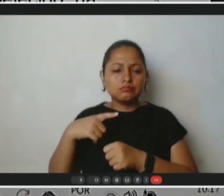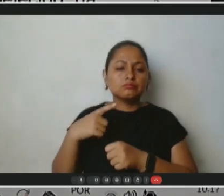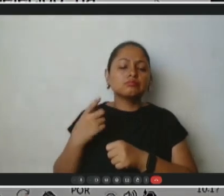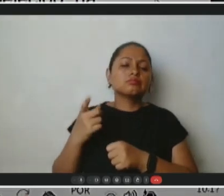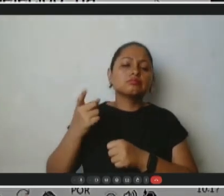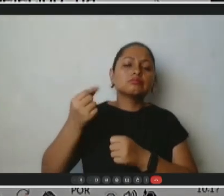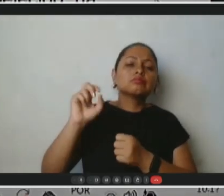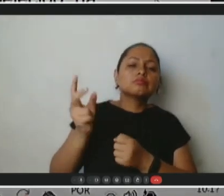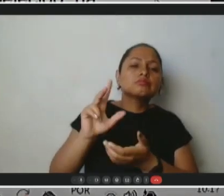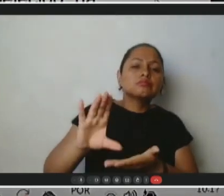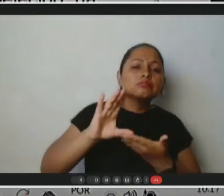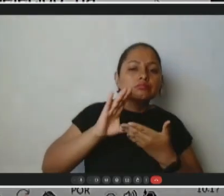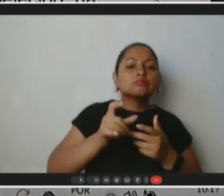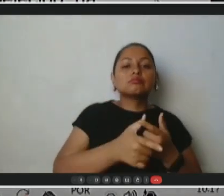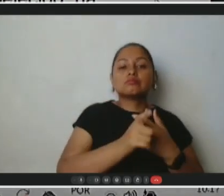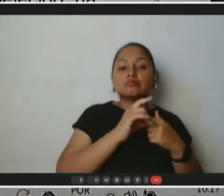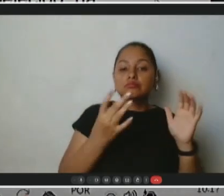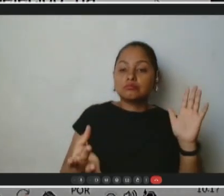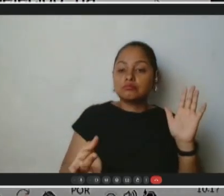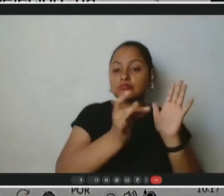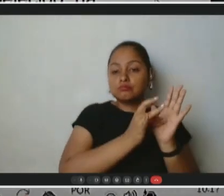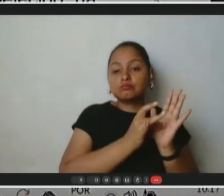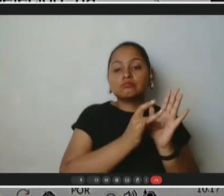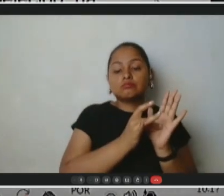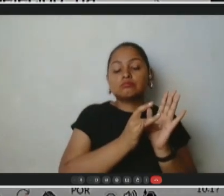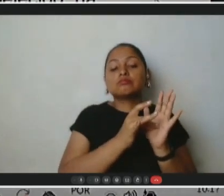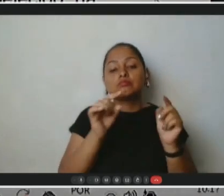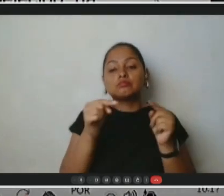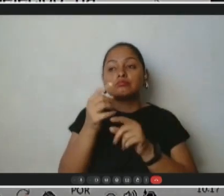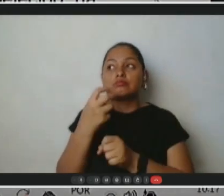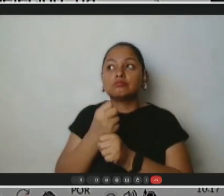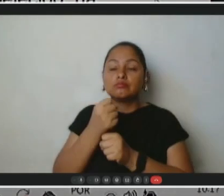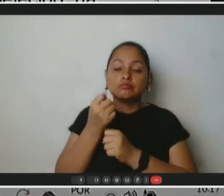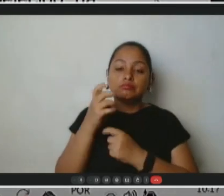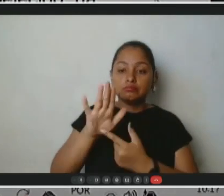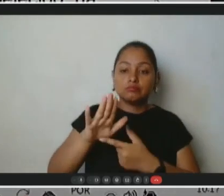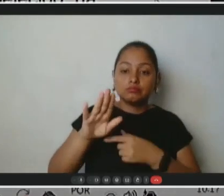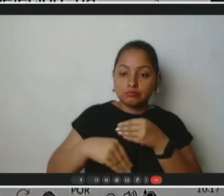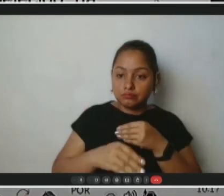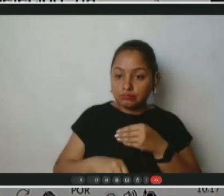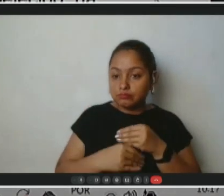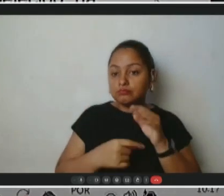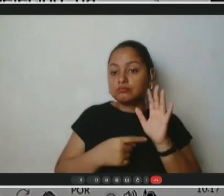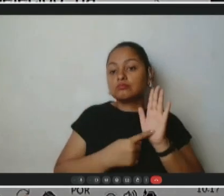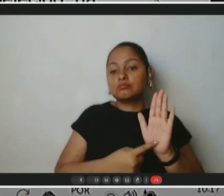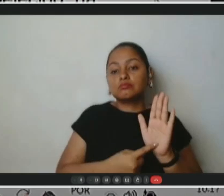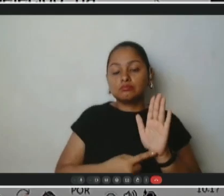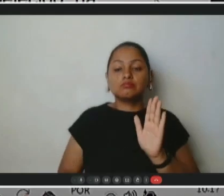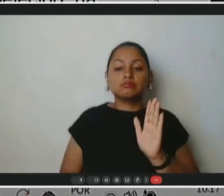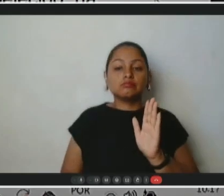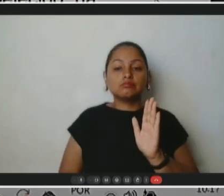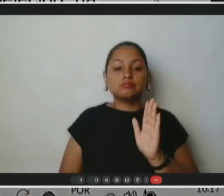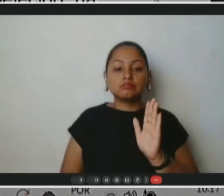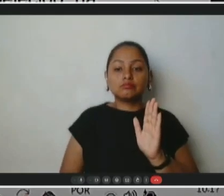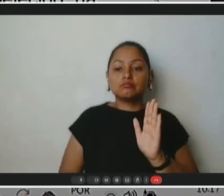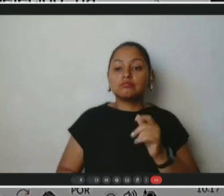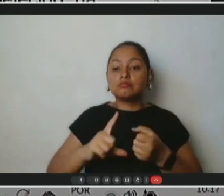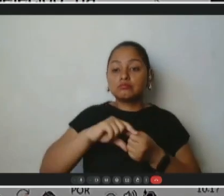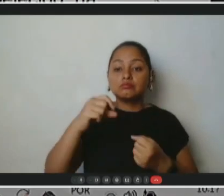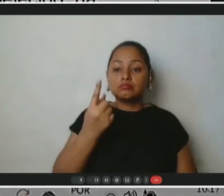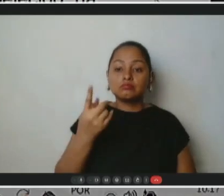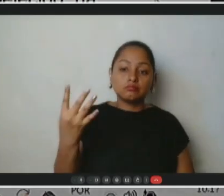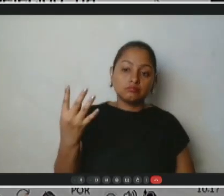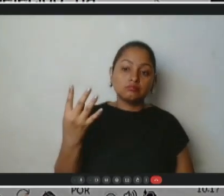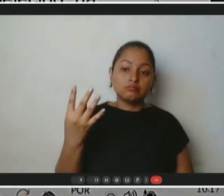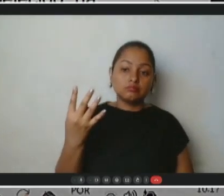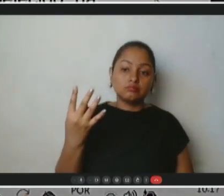despesas fixadas conforme os cálculos apresentados nos anexos que compõem essa lei. Artigo 14. O projeto